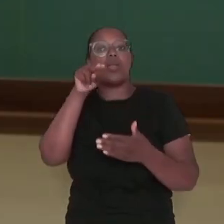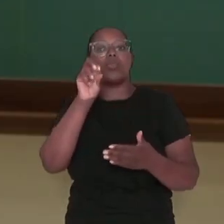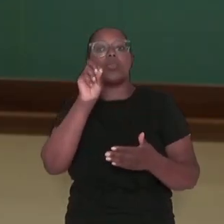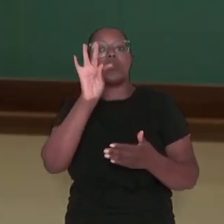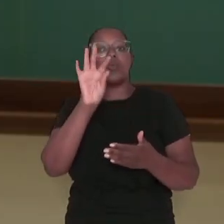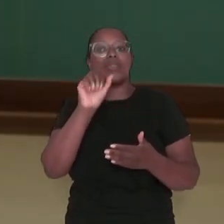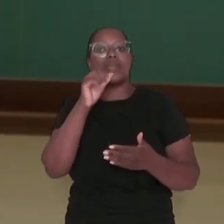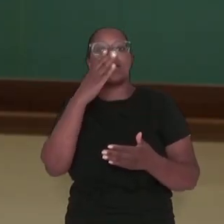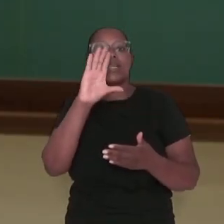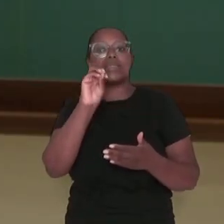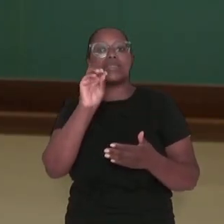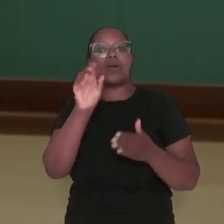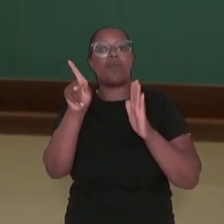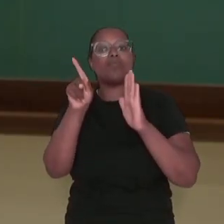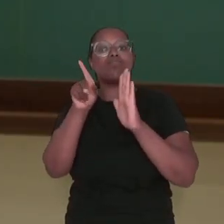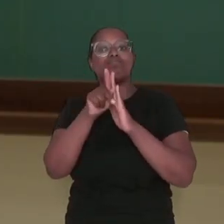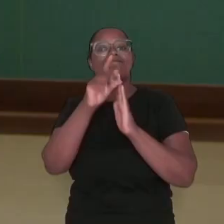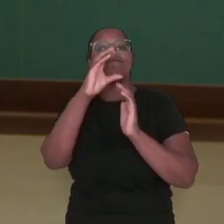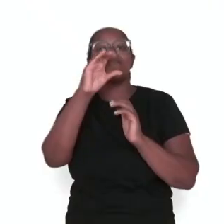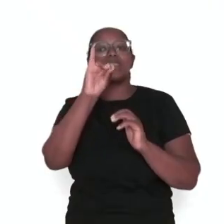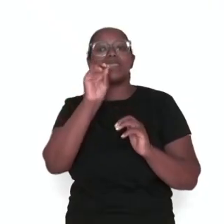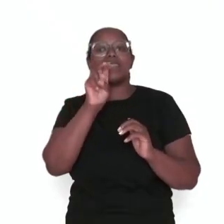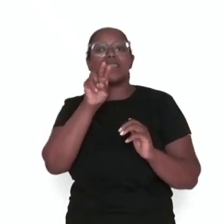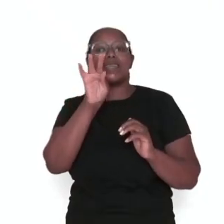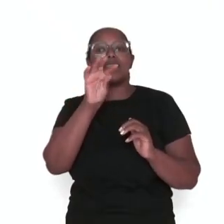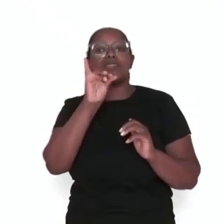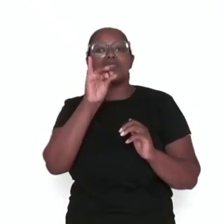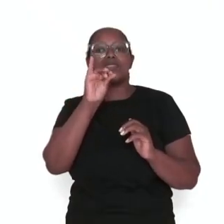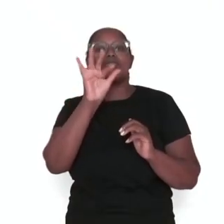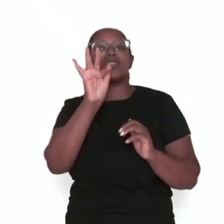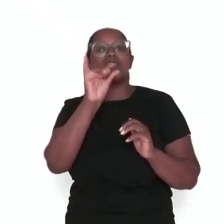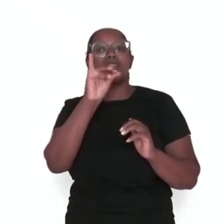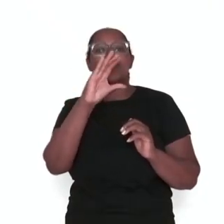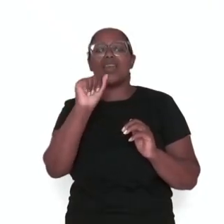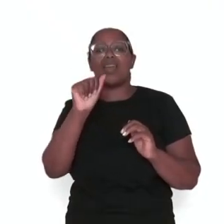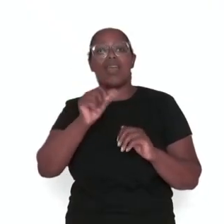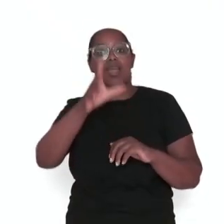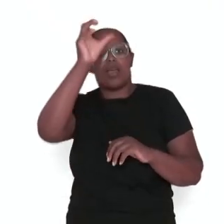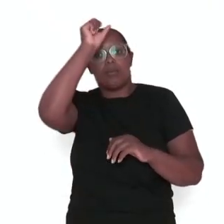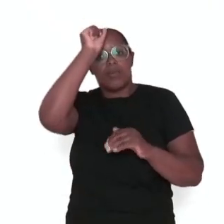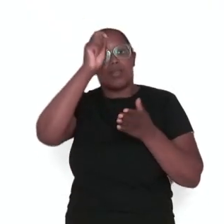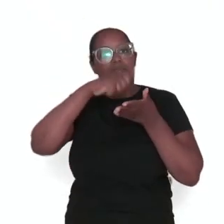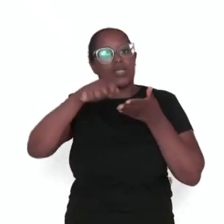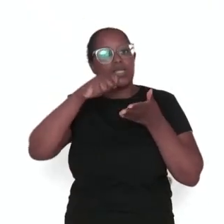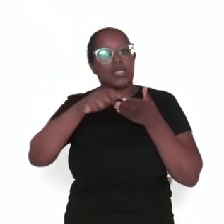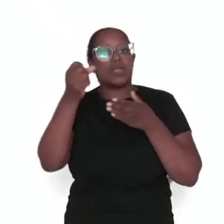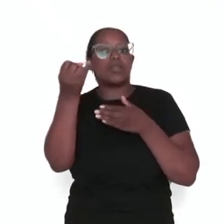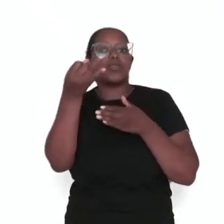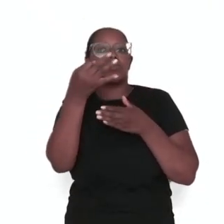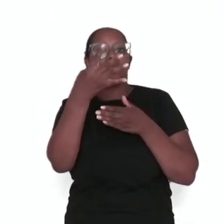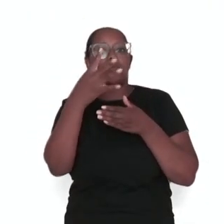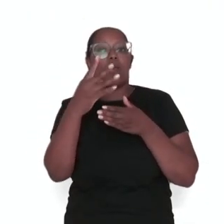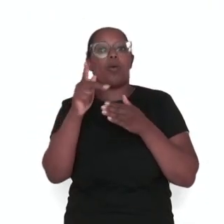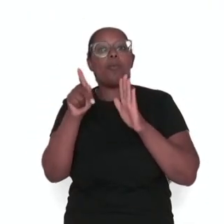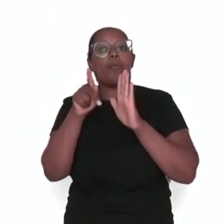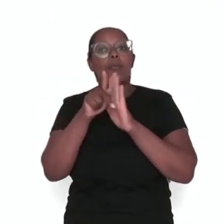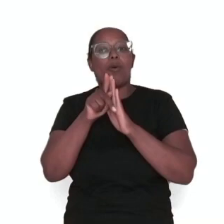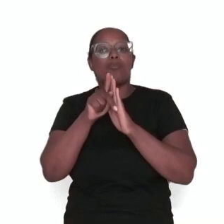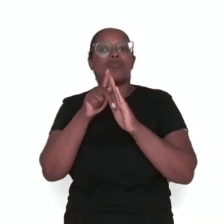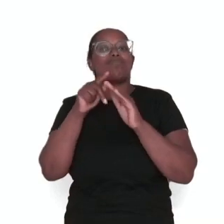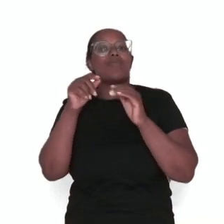acompanhe comigo os objetivos da nossa aula. Compreender a escrita de um valor em notação